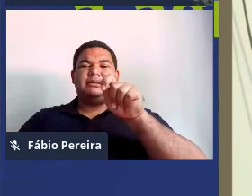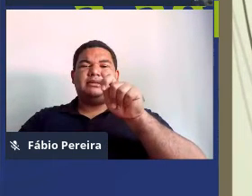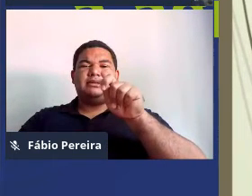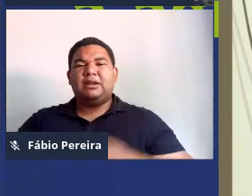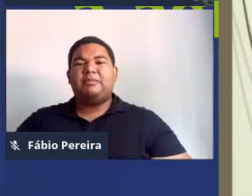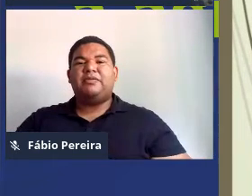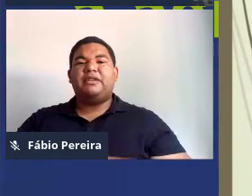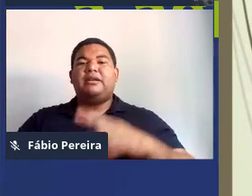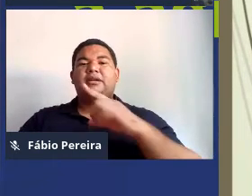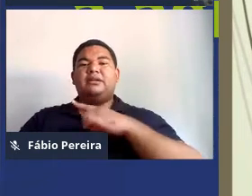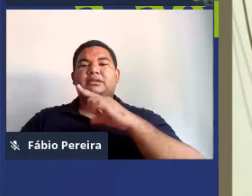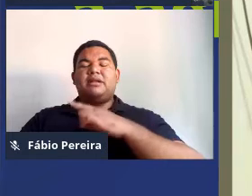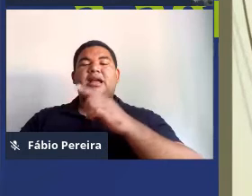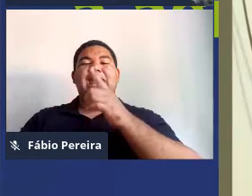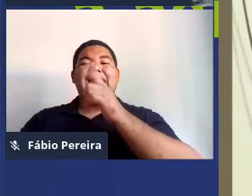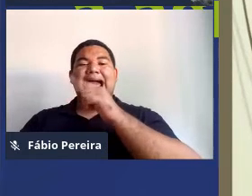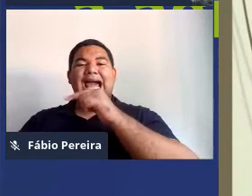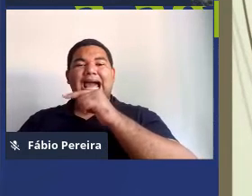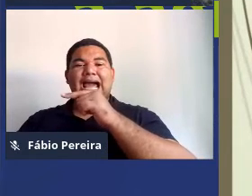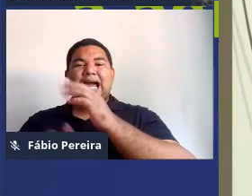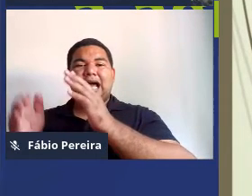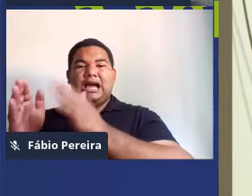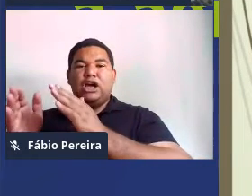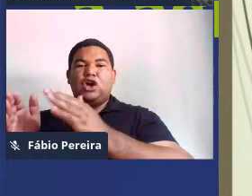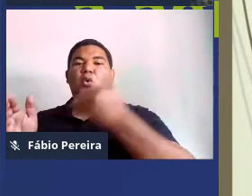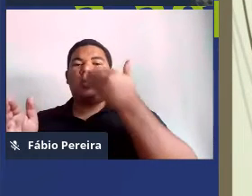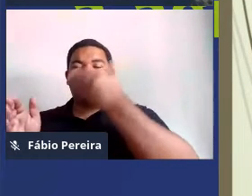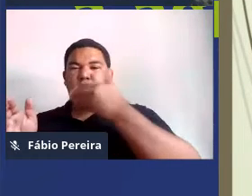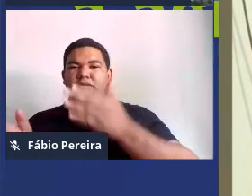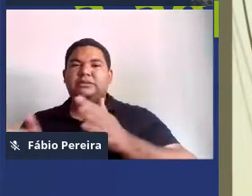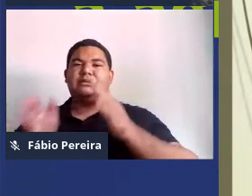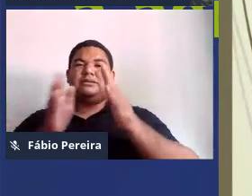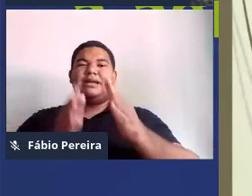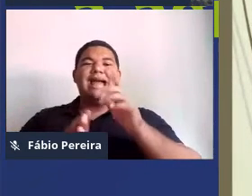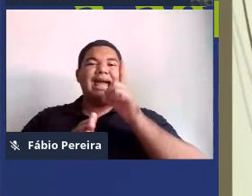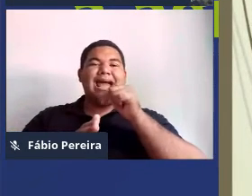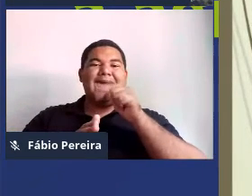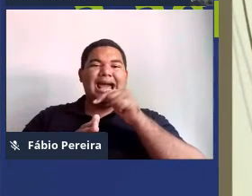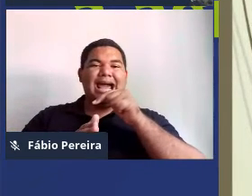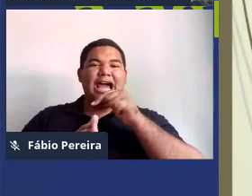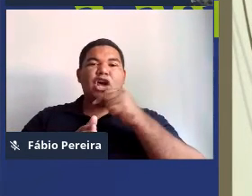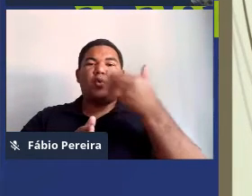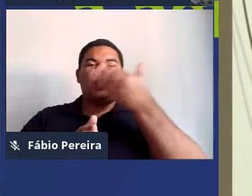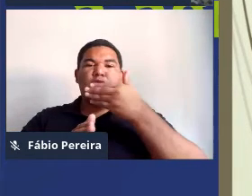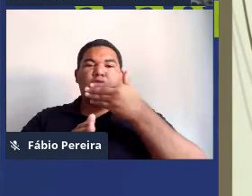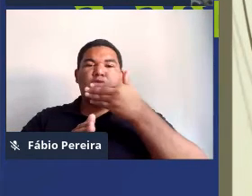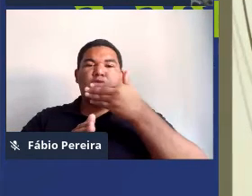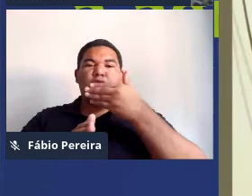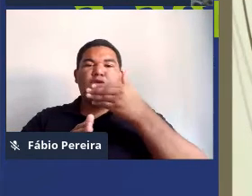água salobra e a terceira vive em água salobra, tolerando níveis mais altos de salinidade.